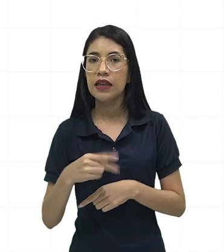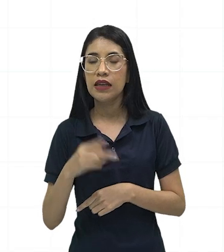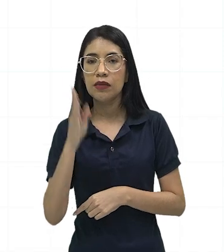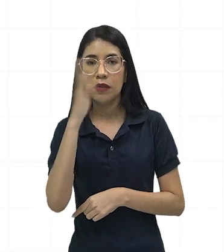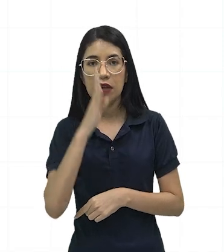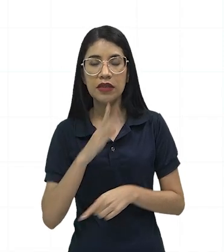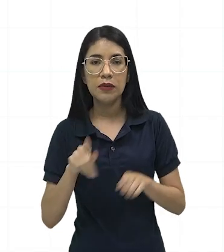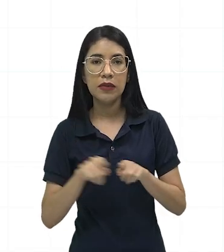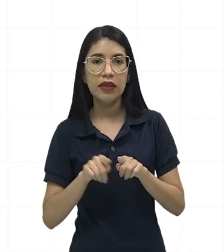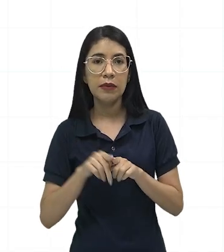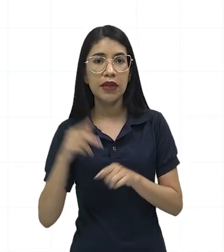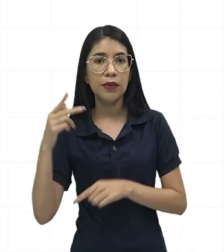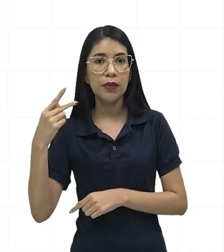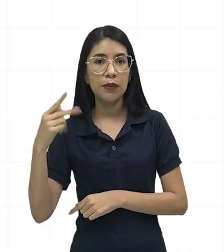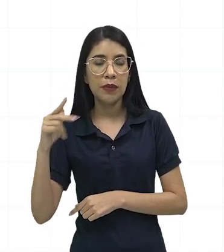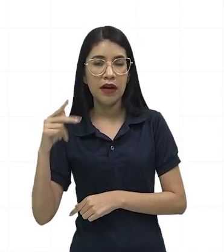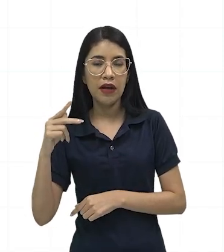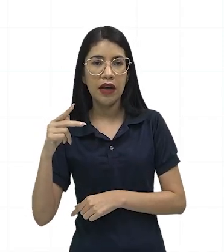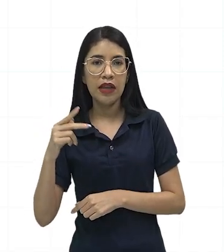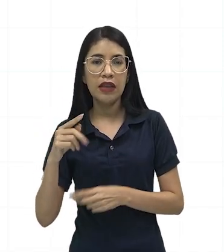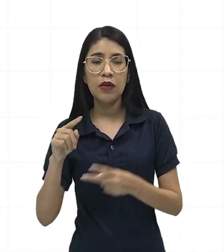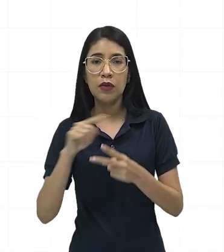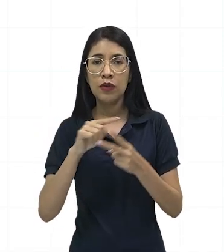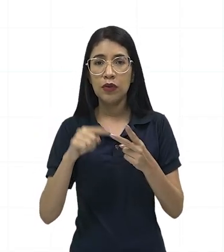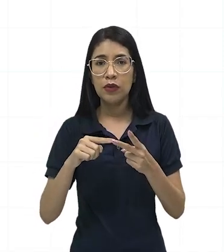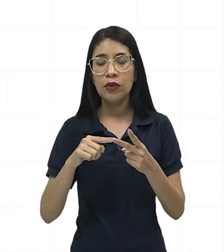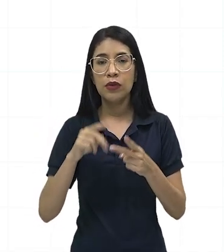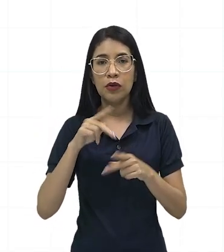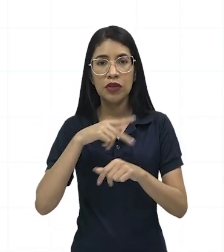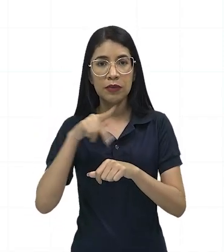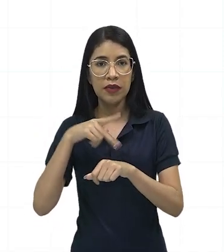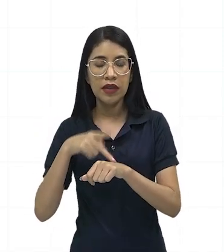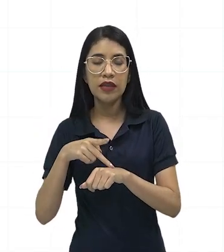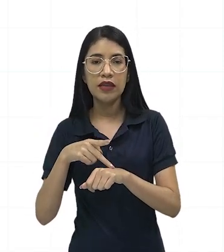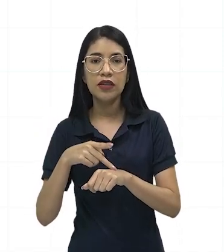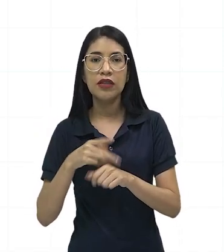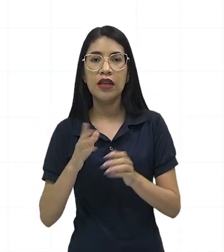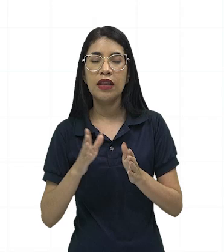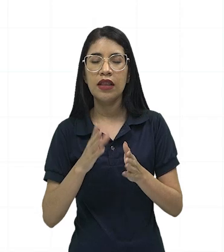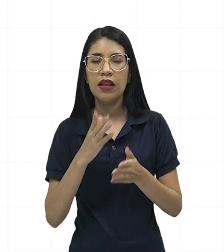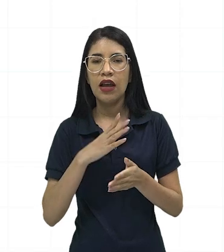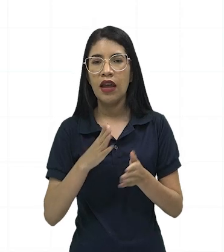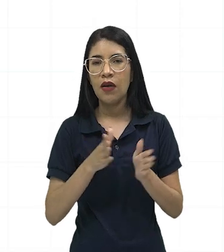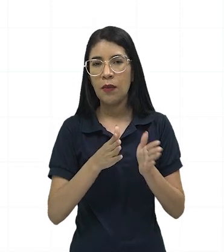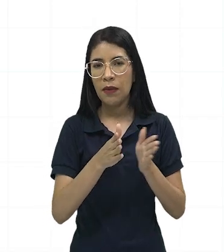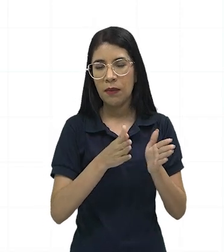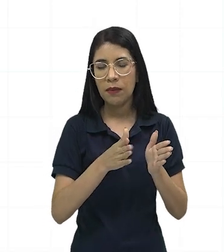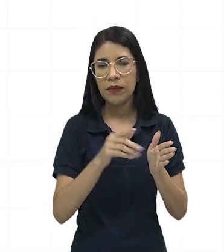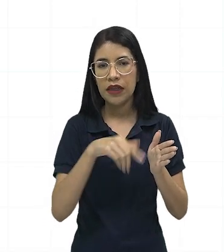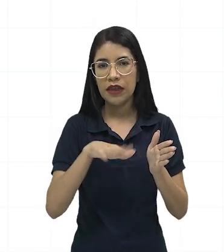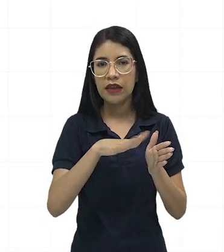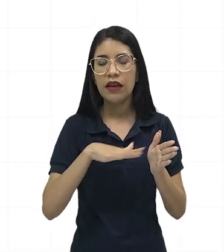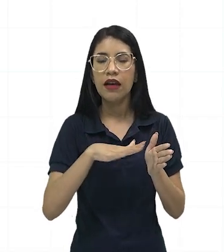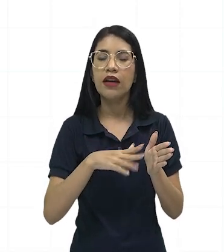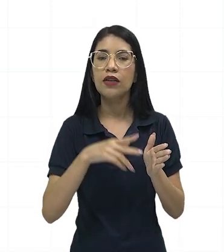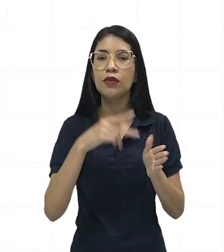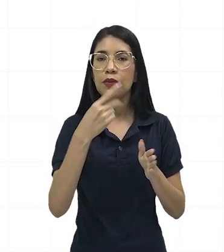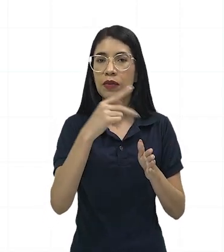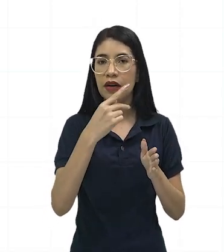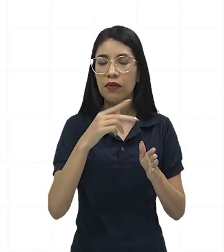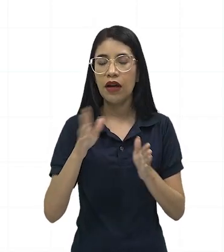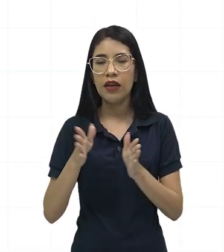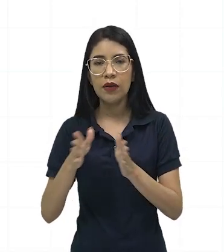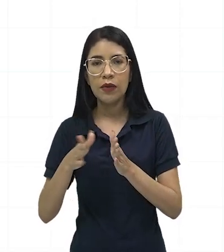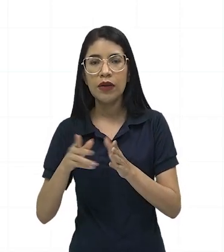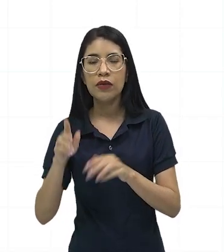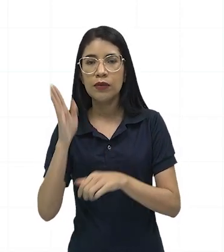quanto do Paraguai. Ela é binacional. Então, uma parte da Itaipu está dentro do Brasil e outra parte está no Paraguai. Se